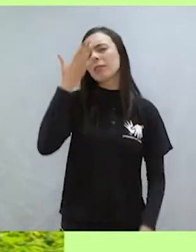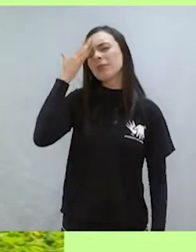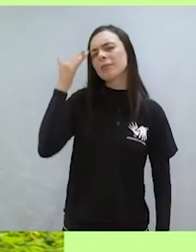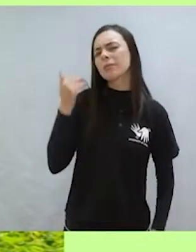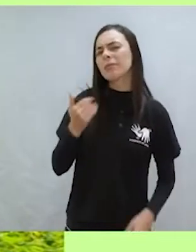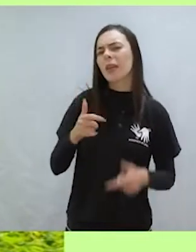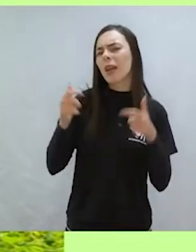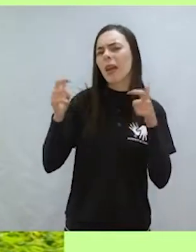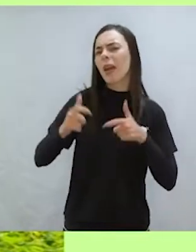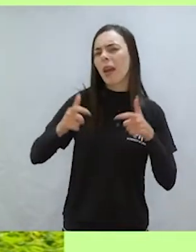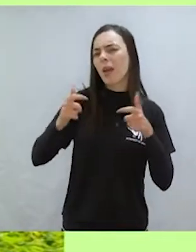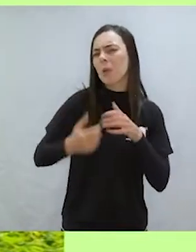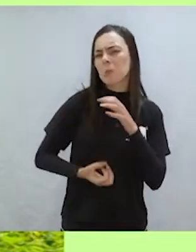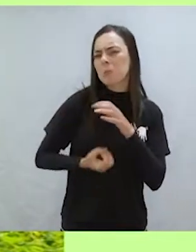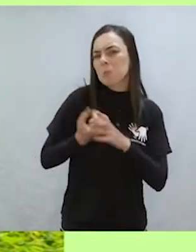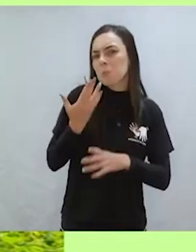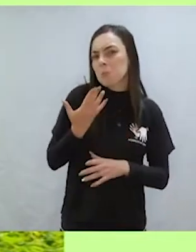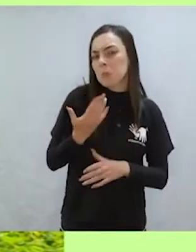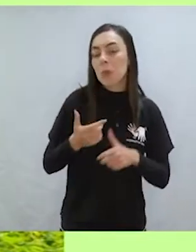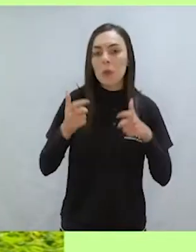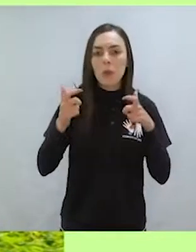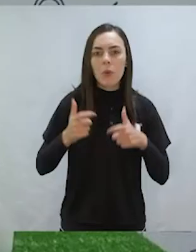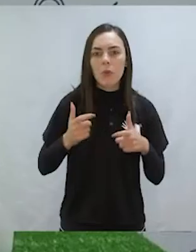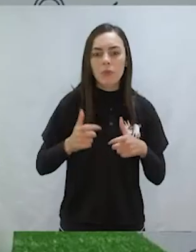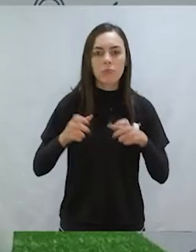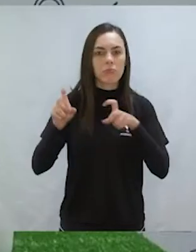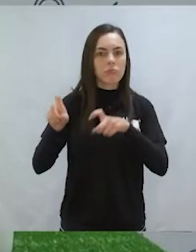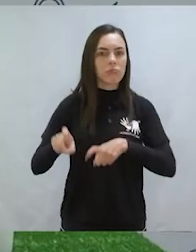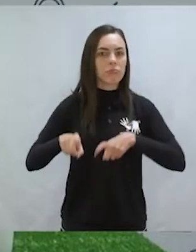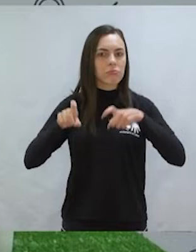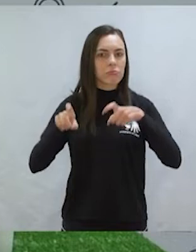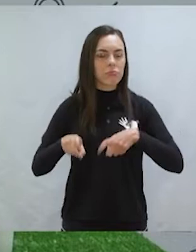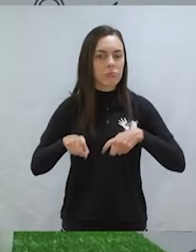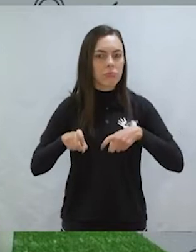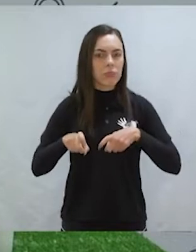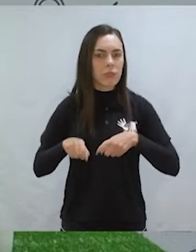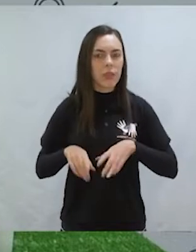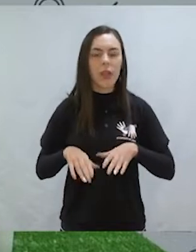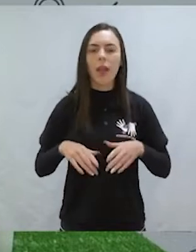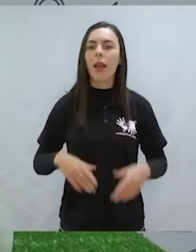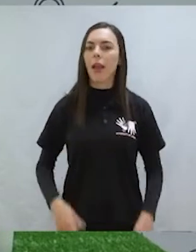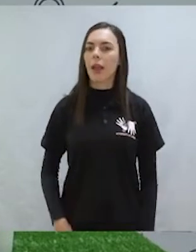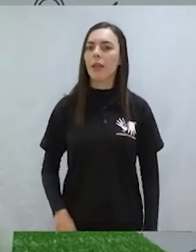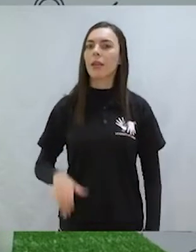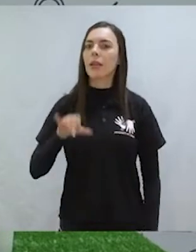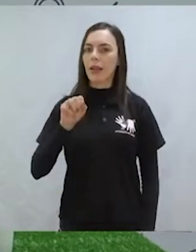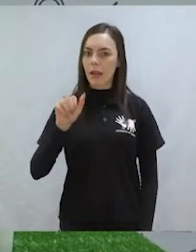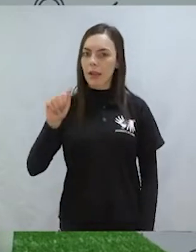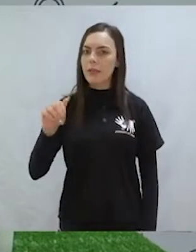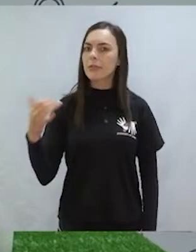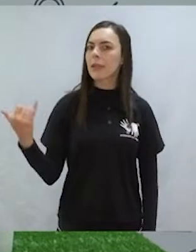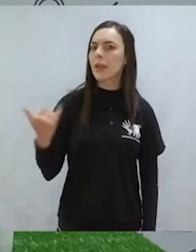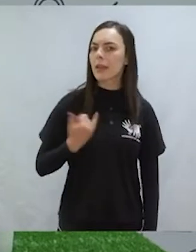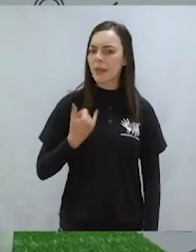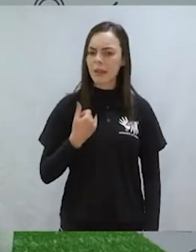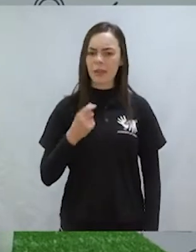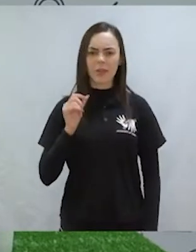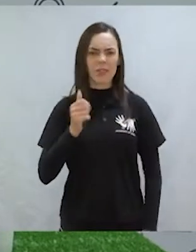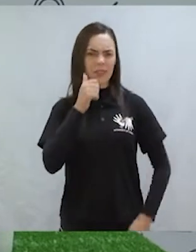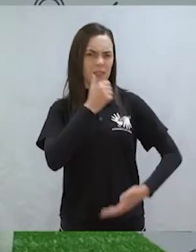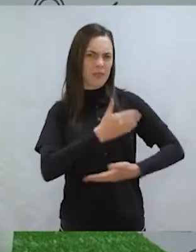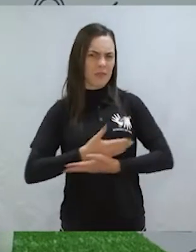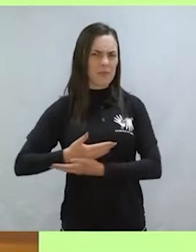ela, da onde ela nasceu? Ela nasceu num sítio. E aí a Isa veio e fala assim,